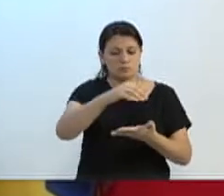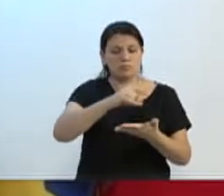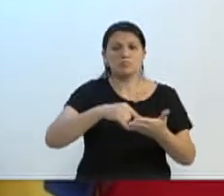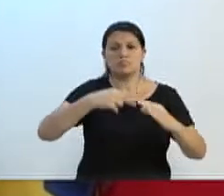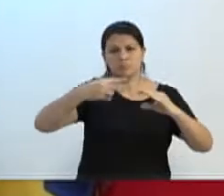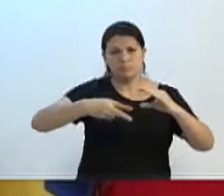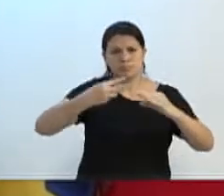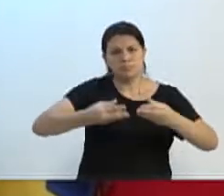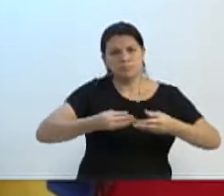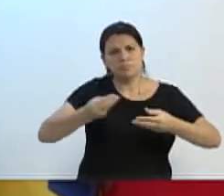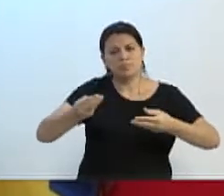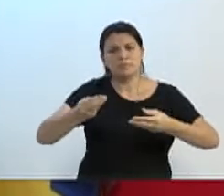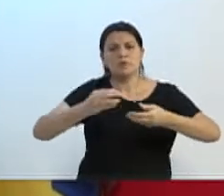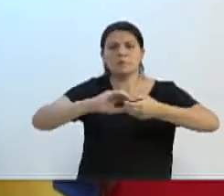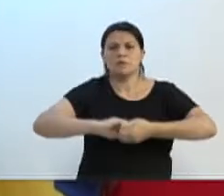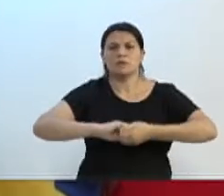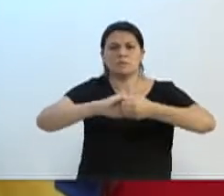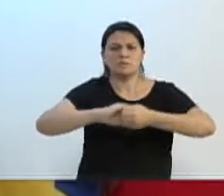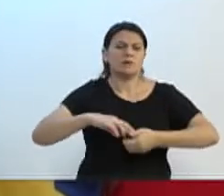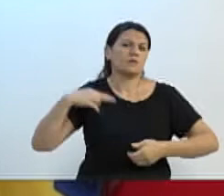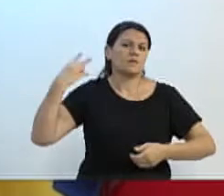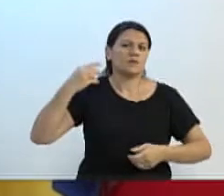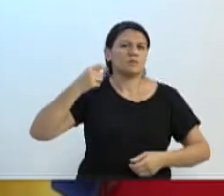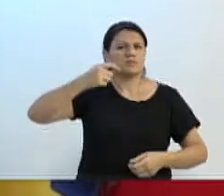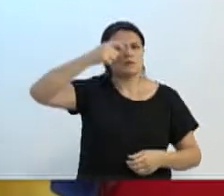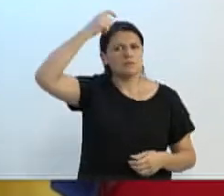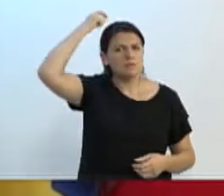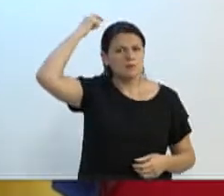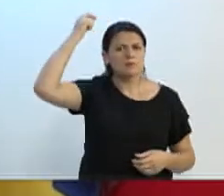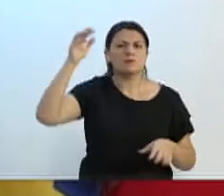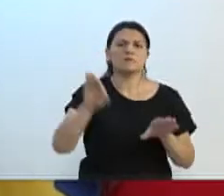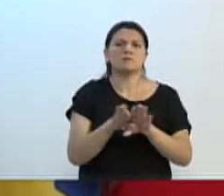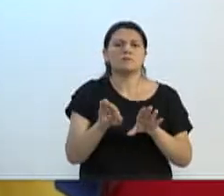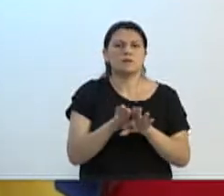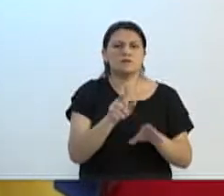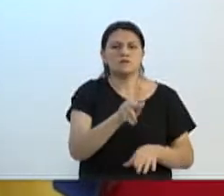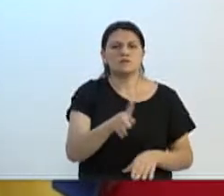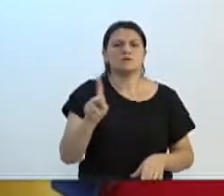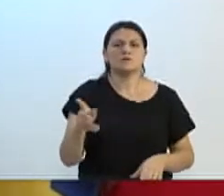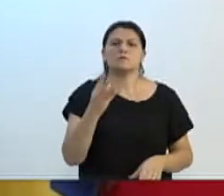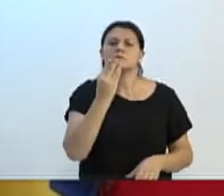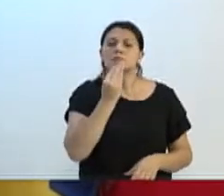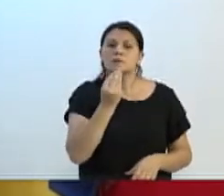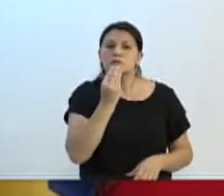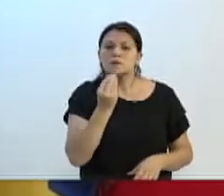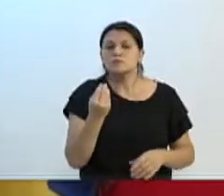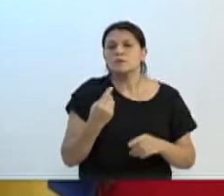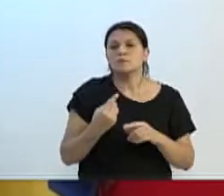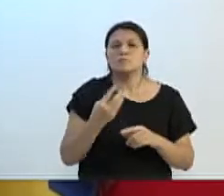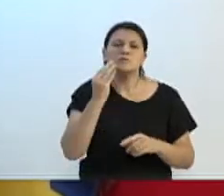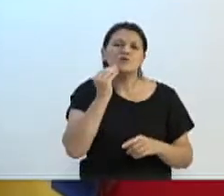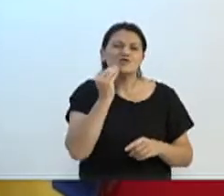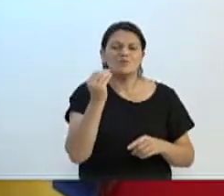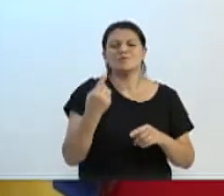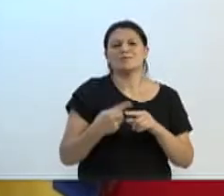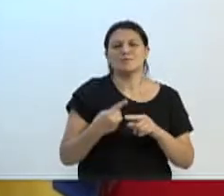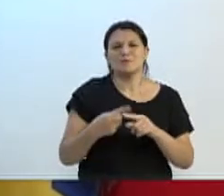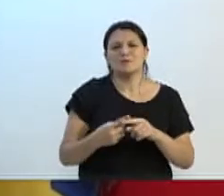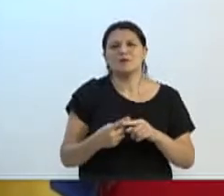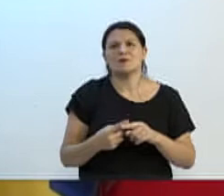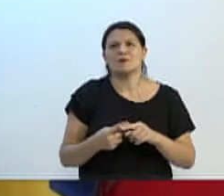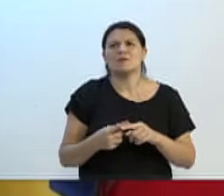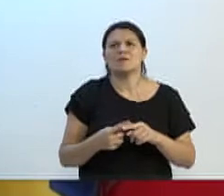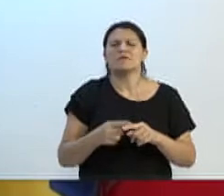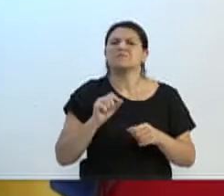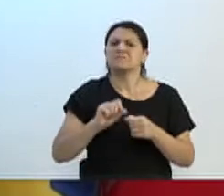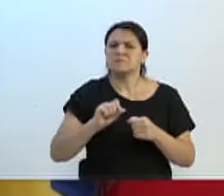iniciativa do vereador Adriano e do vereador professor Gilson, pela manifestação de registro